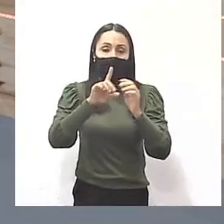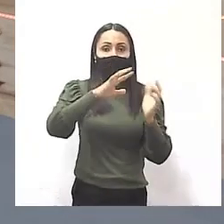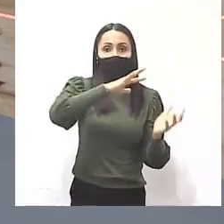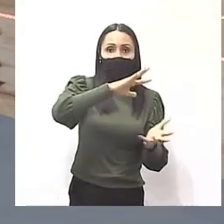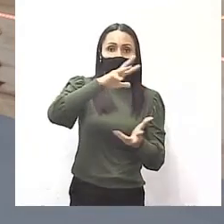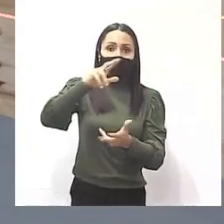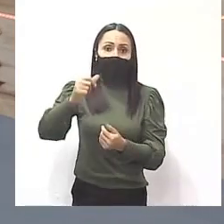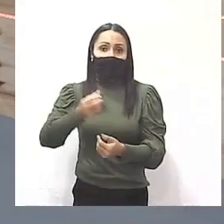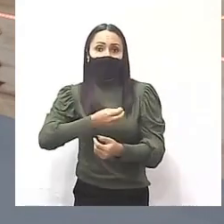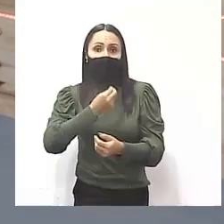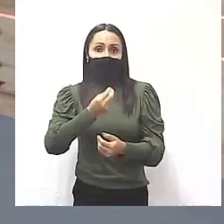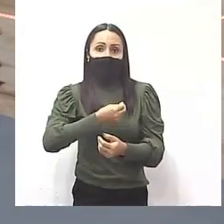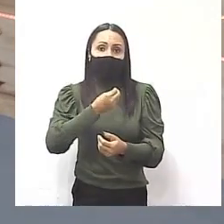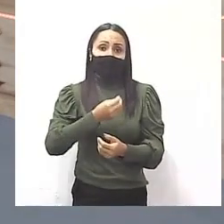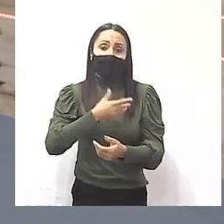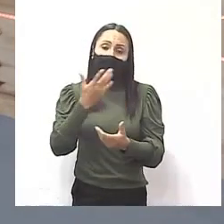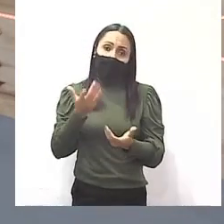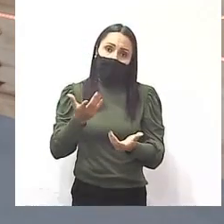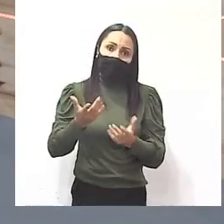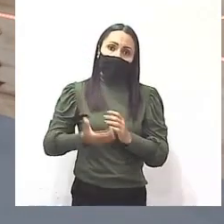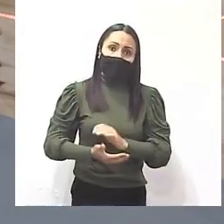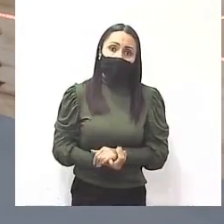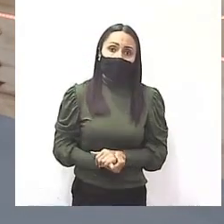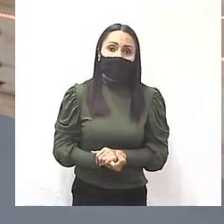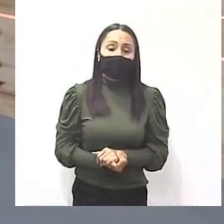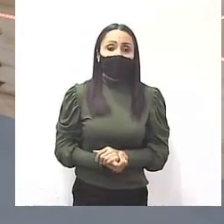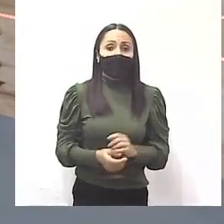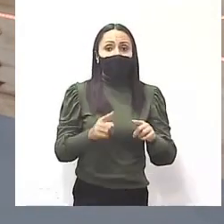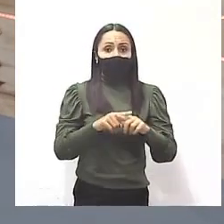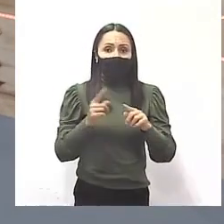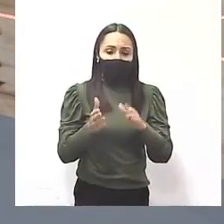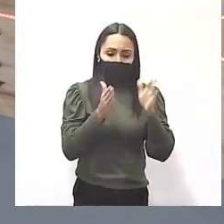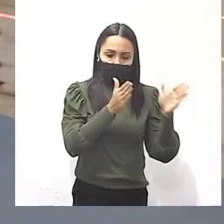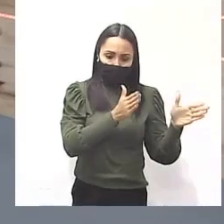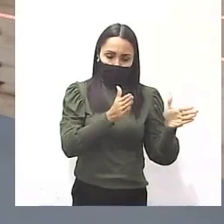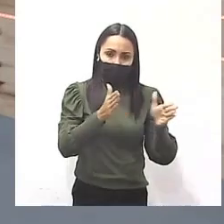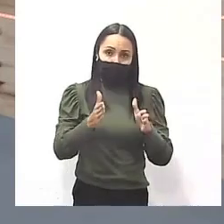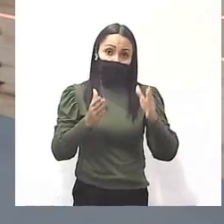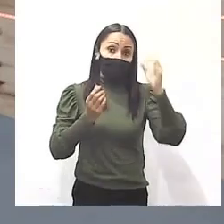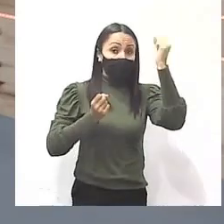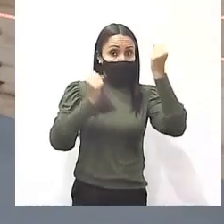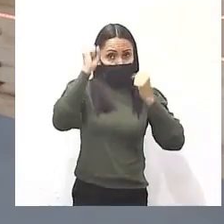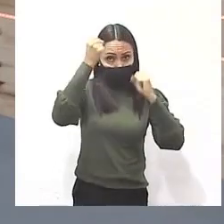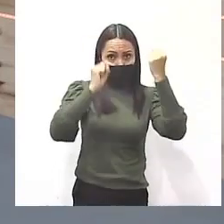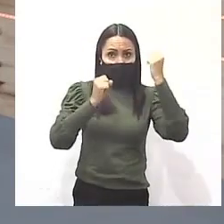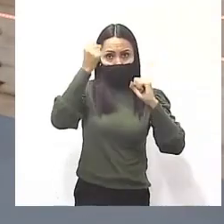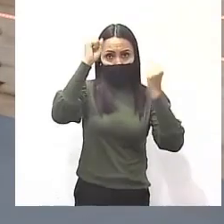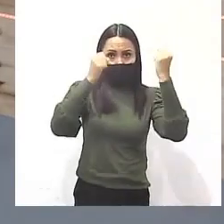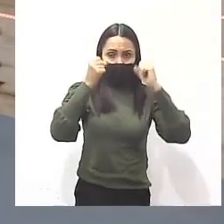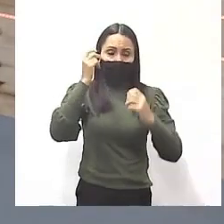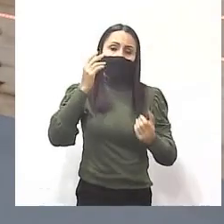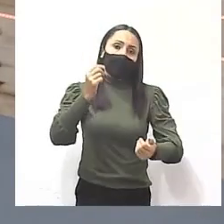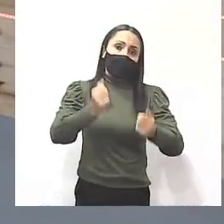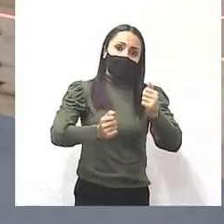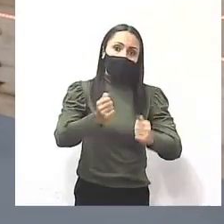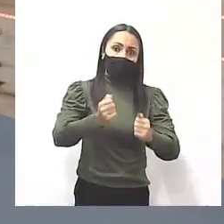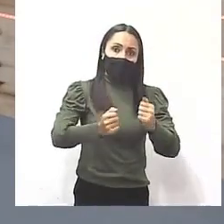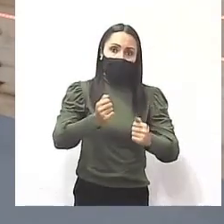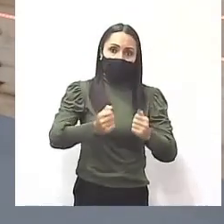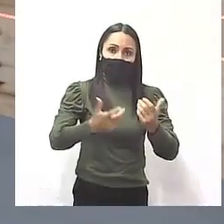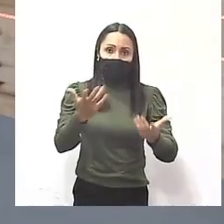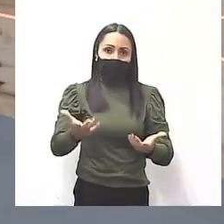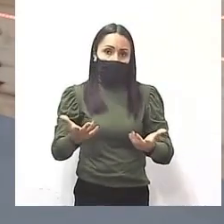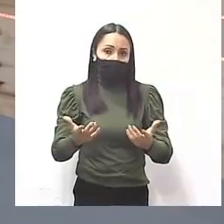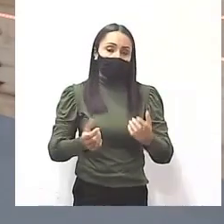para a existência de vida no nosso planeta. Mas com o período da industrialização dos carros,